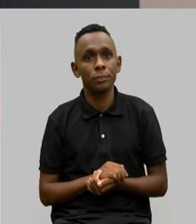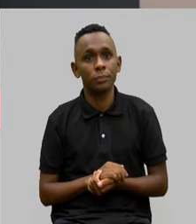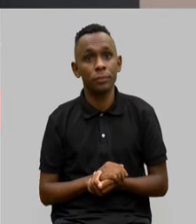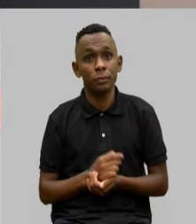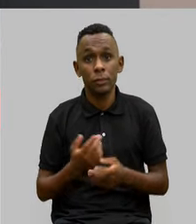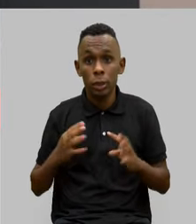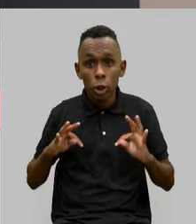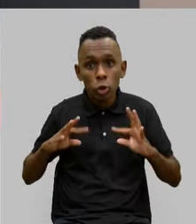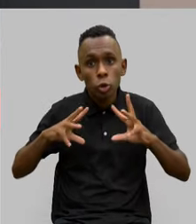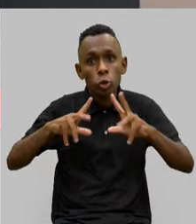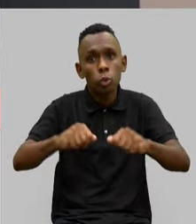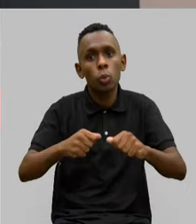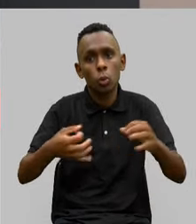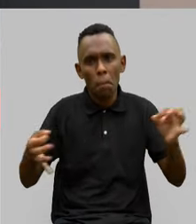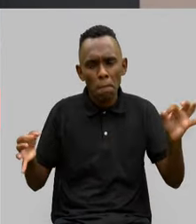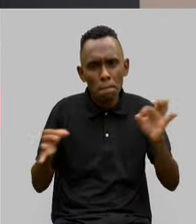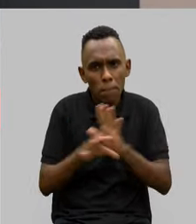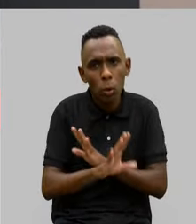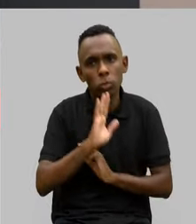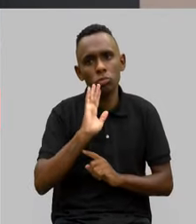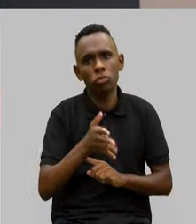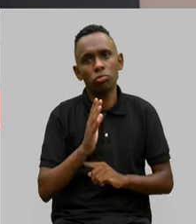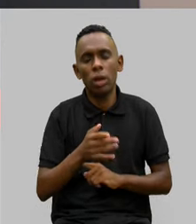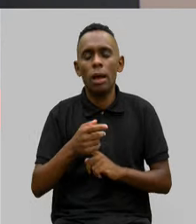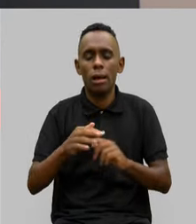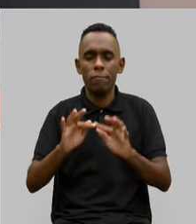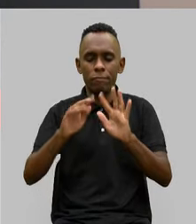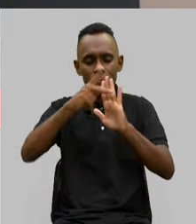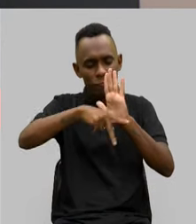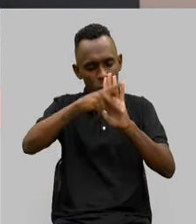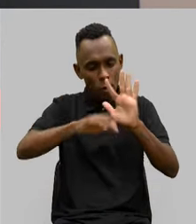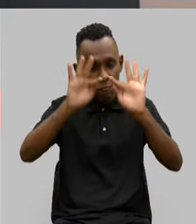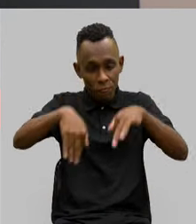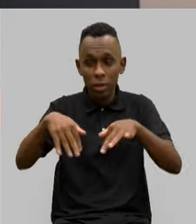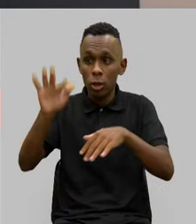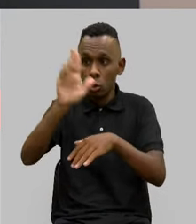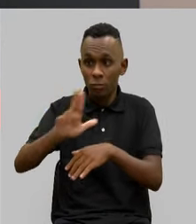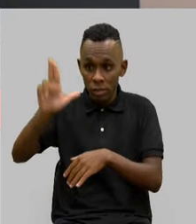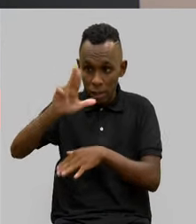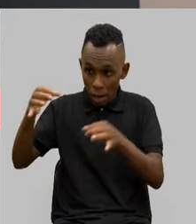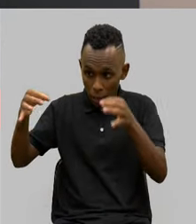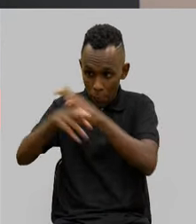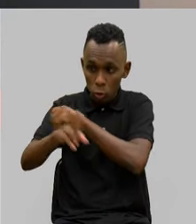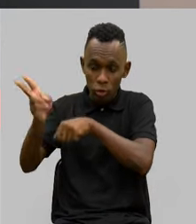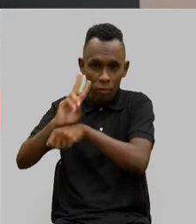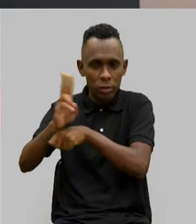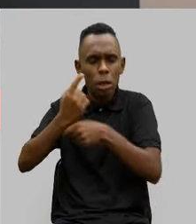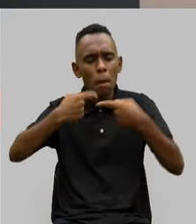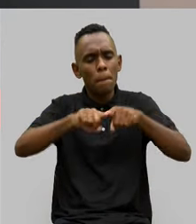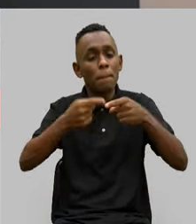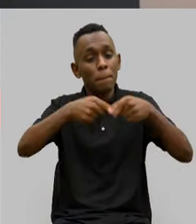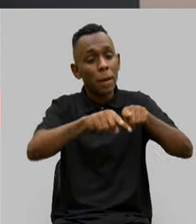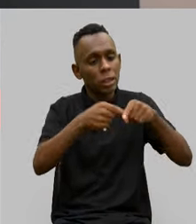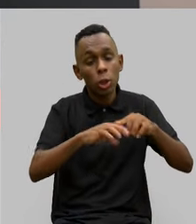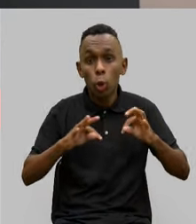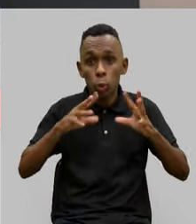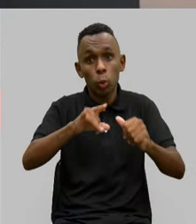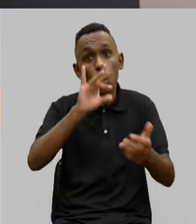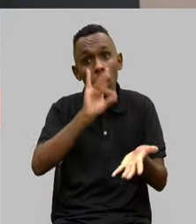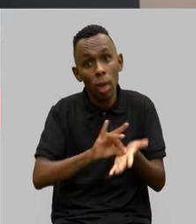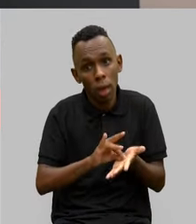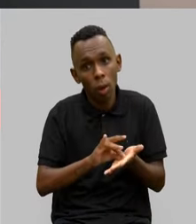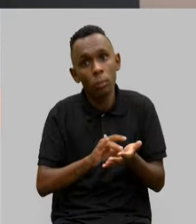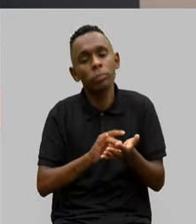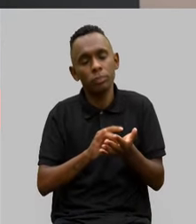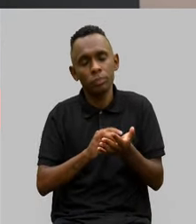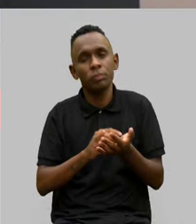todo Pronto já finalizamos o projeto dentro da Universidade todos esses parceiros são parceiros oficiais ah